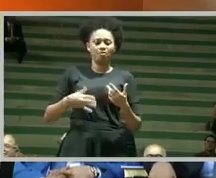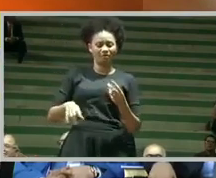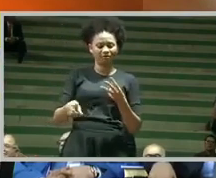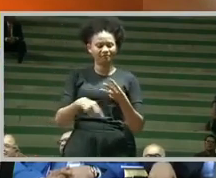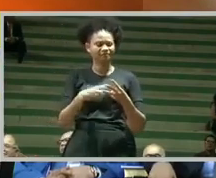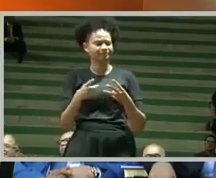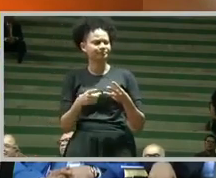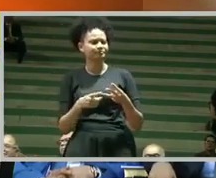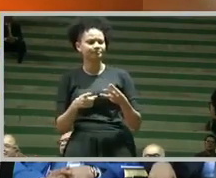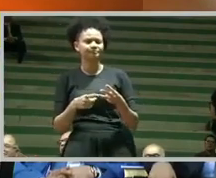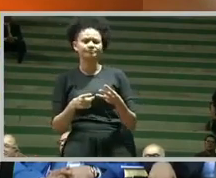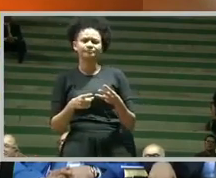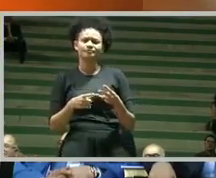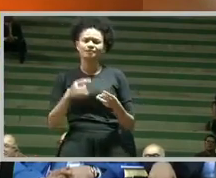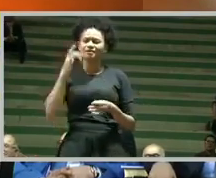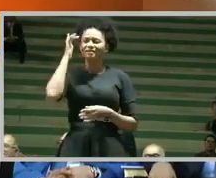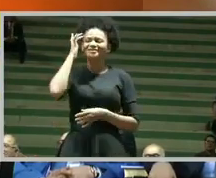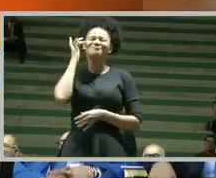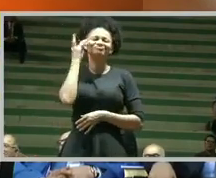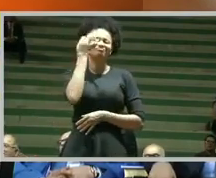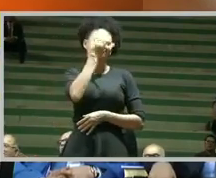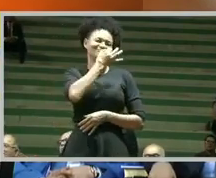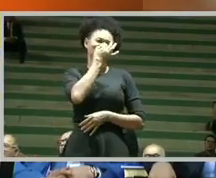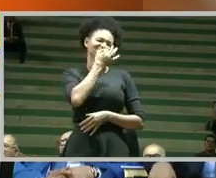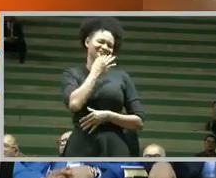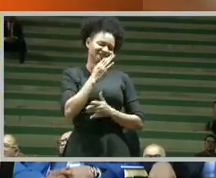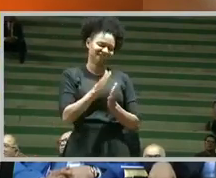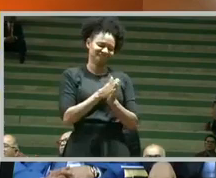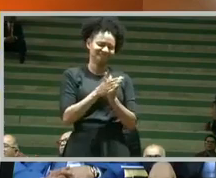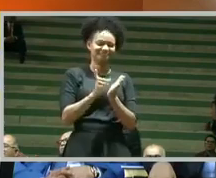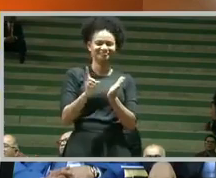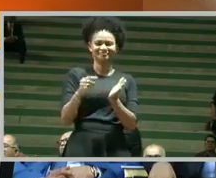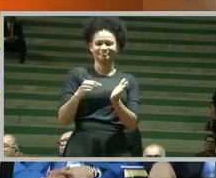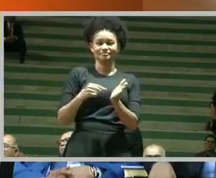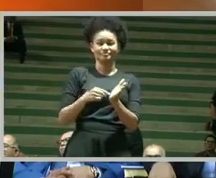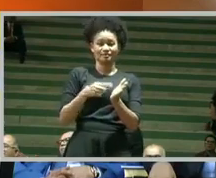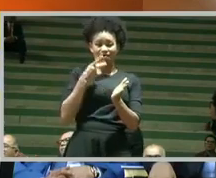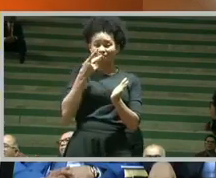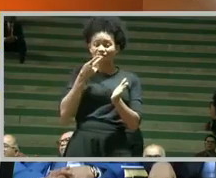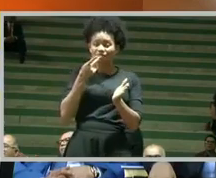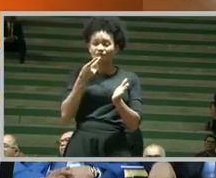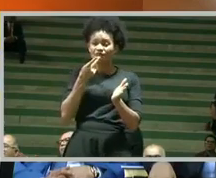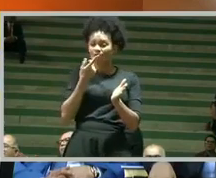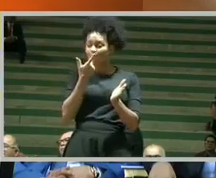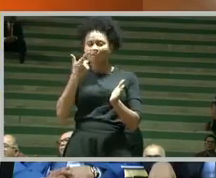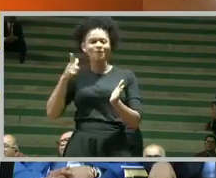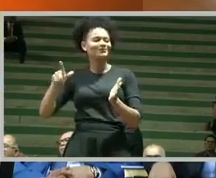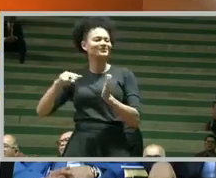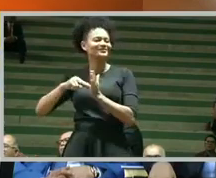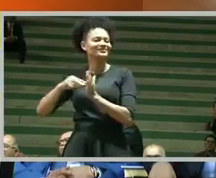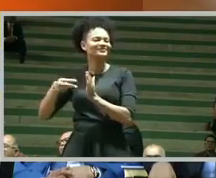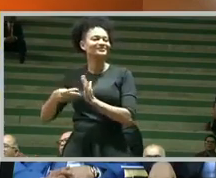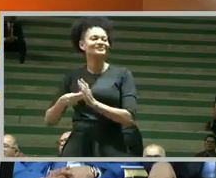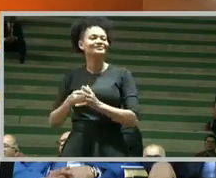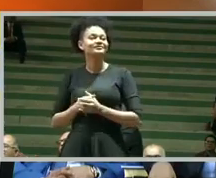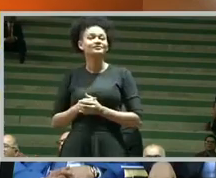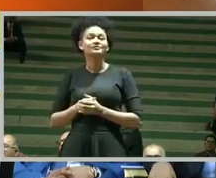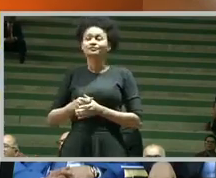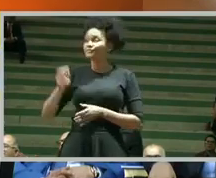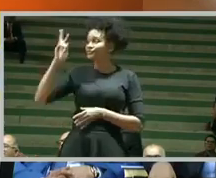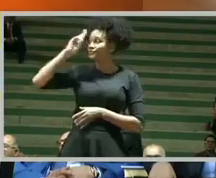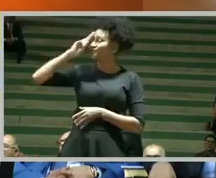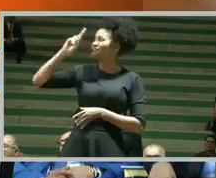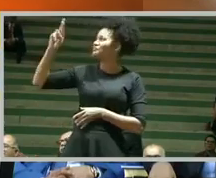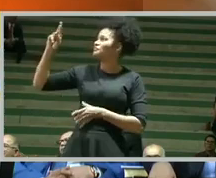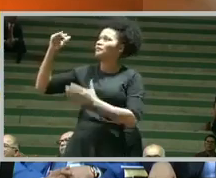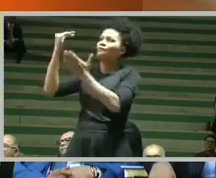Terceiro, eu acho isso lindo na palavra. Ele diz, em outras palavras, o que o Senhor fez